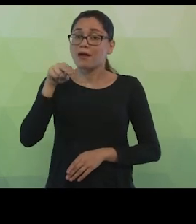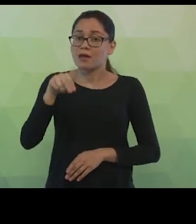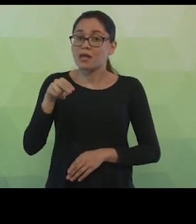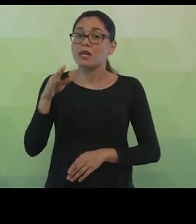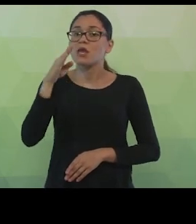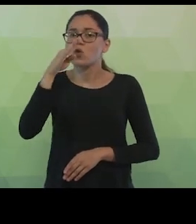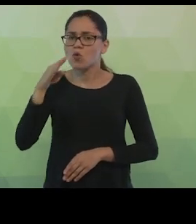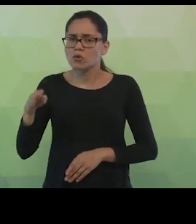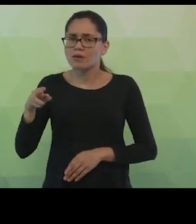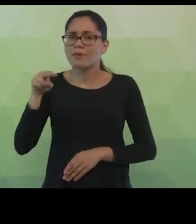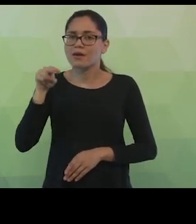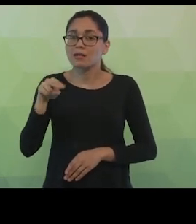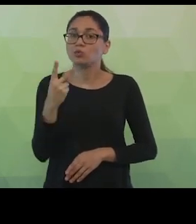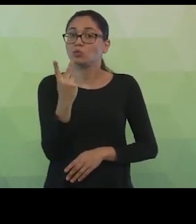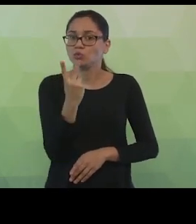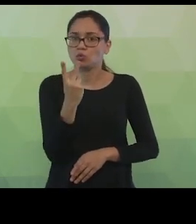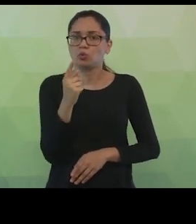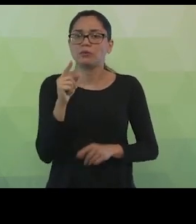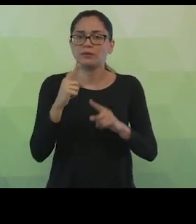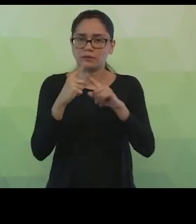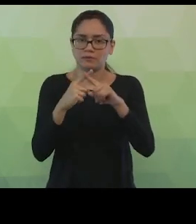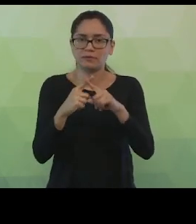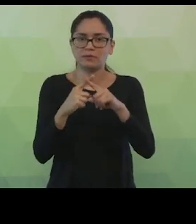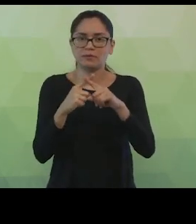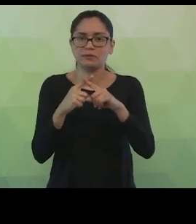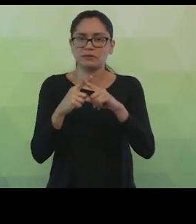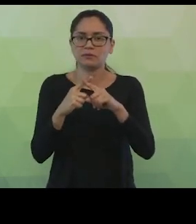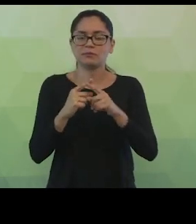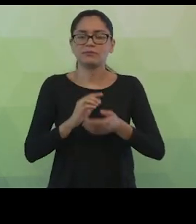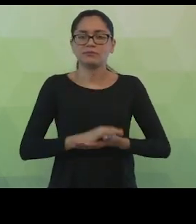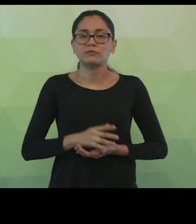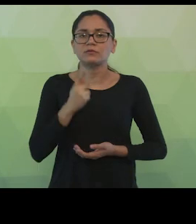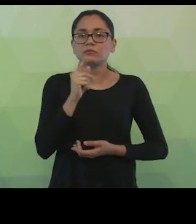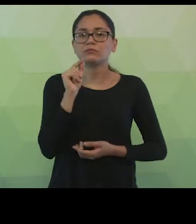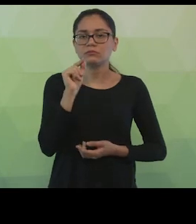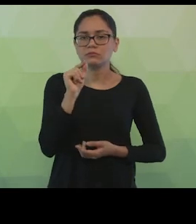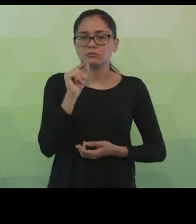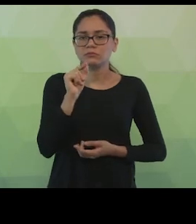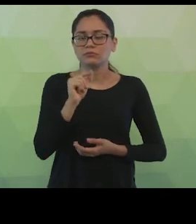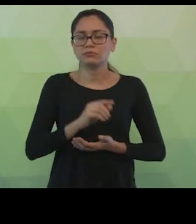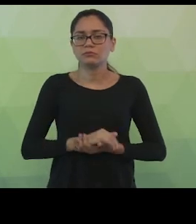contra barra n, e vou falar que